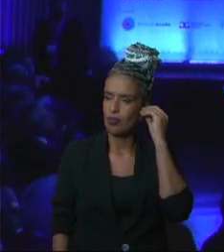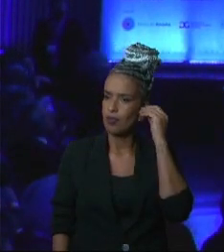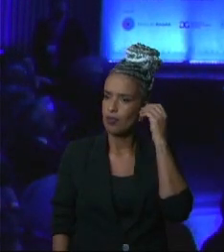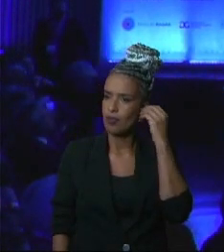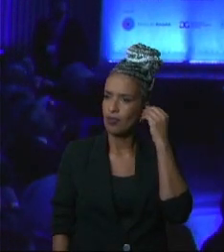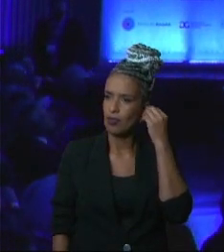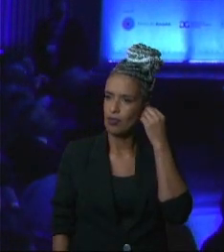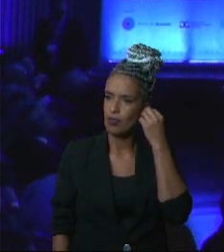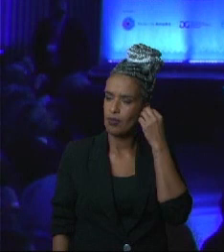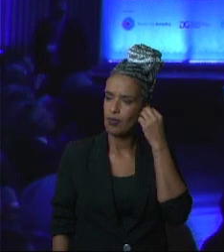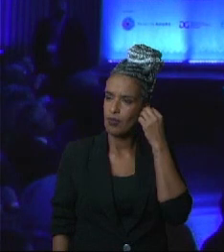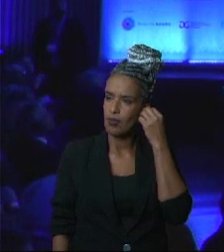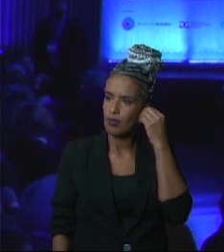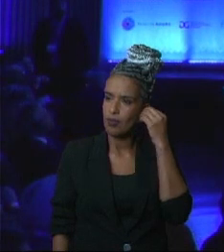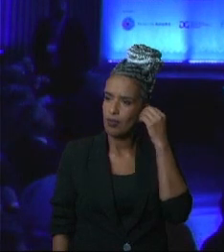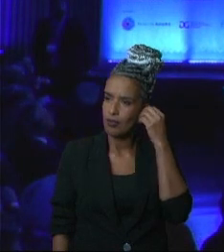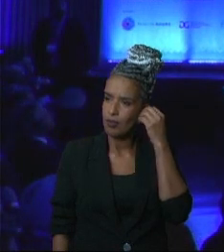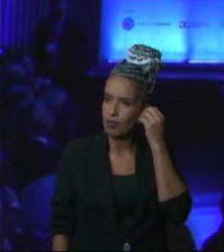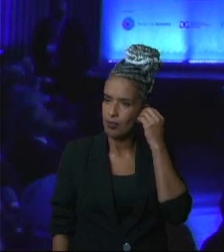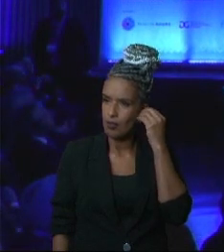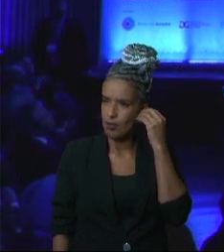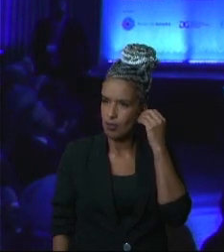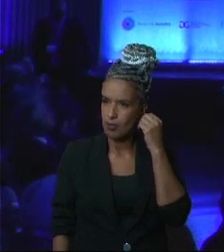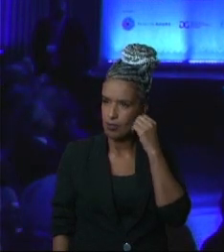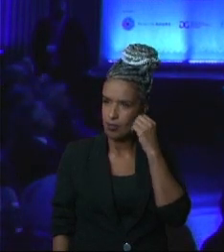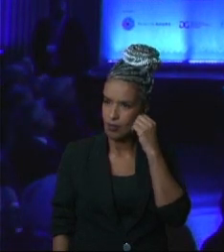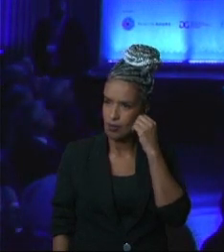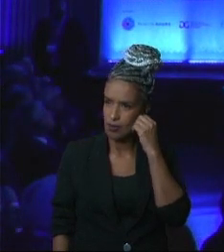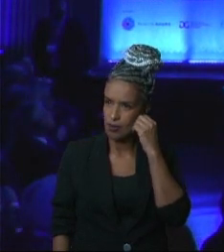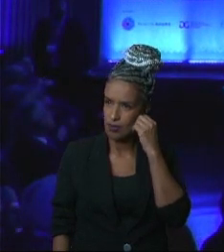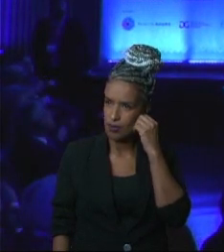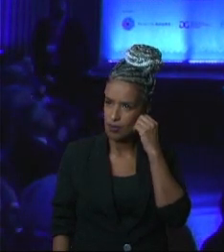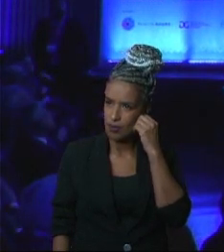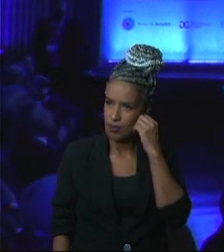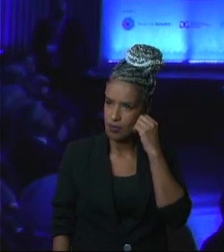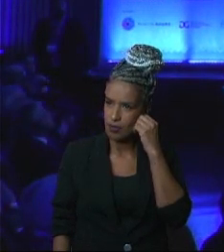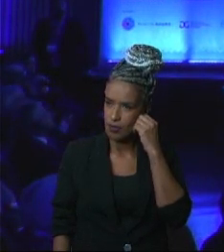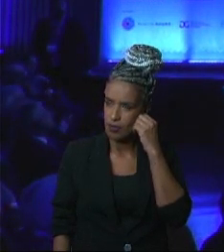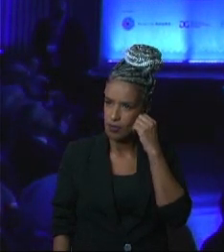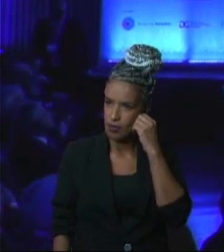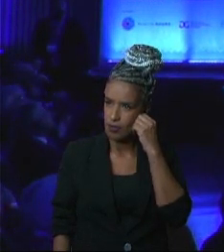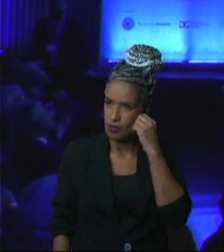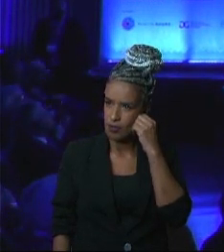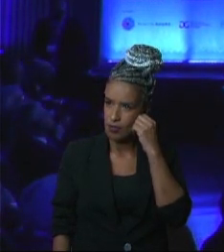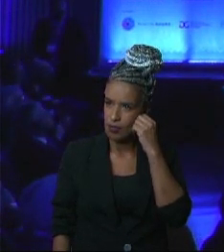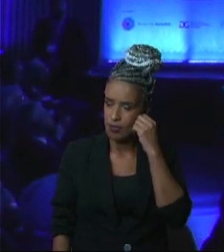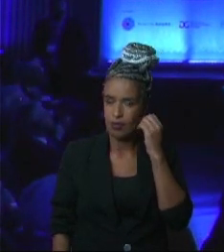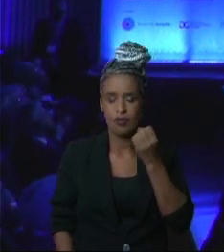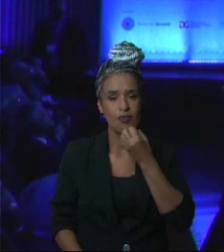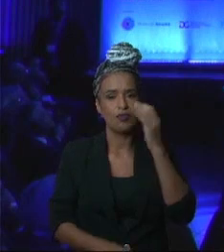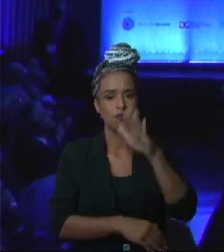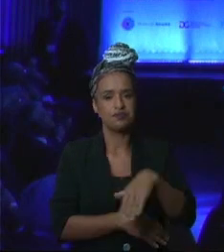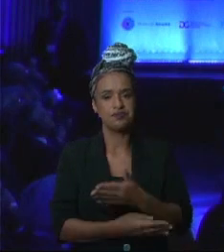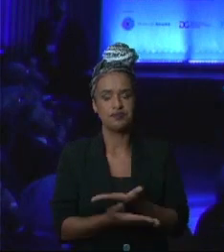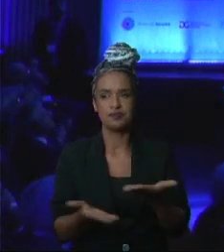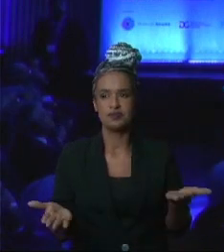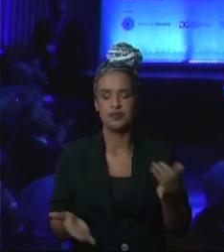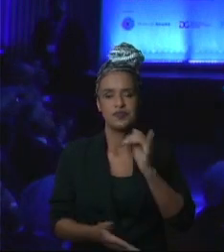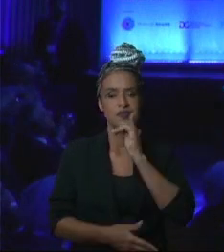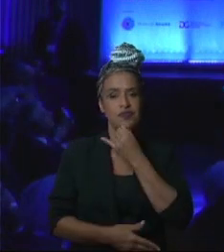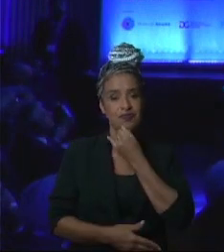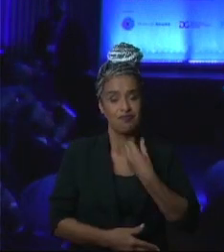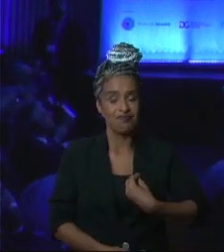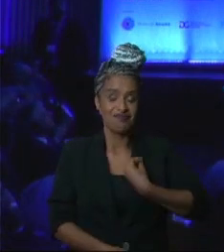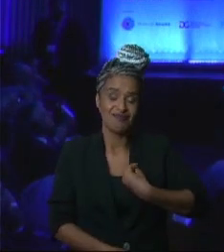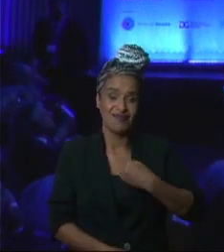Pienso que la señora no escucha o está con el micrófono mudo. Boa tarde, eu lamento não estar